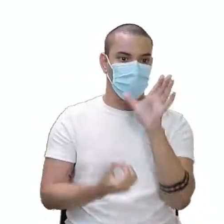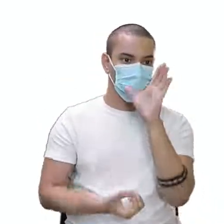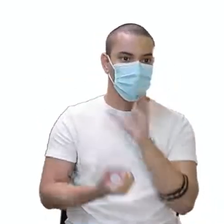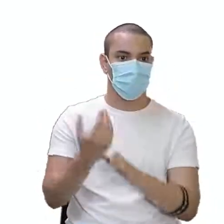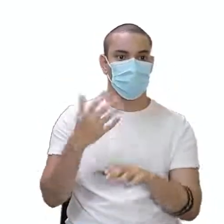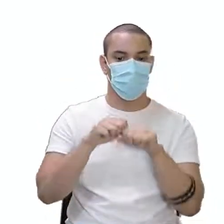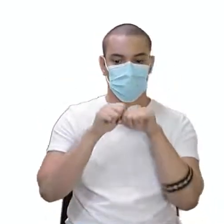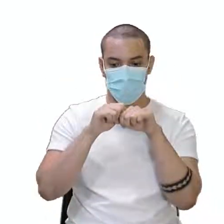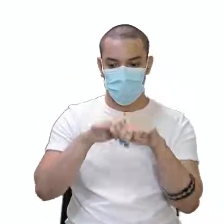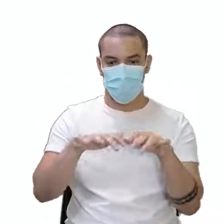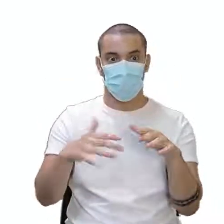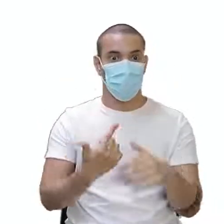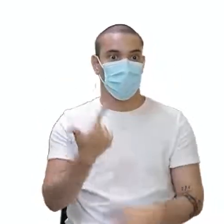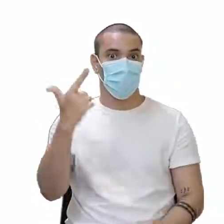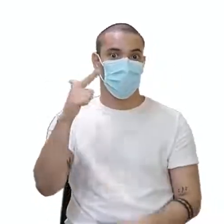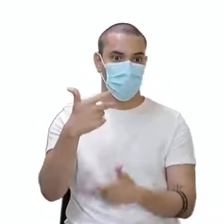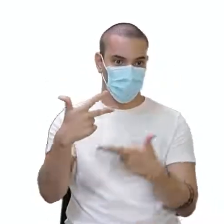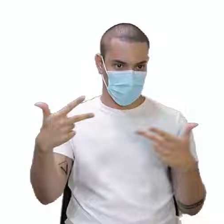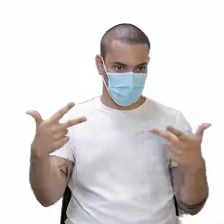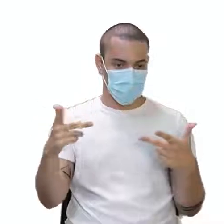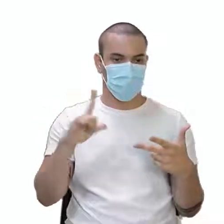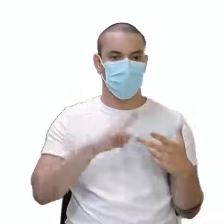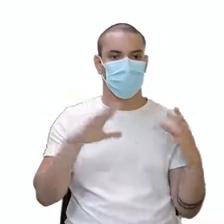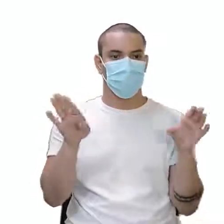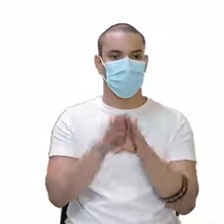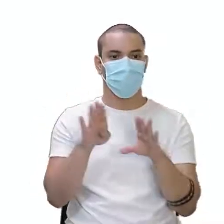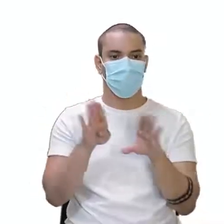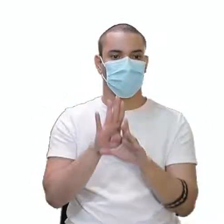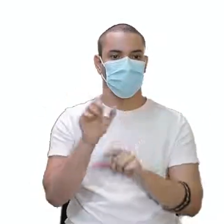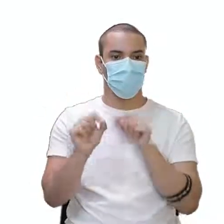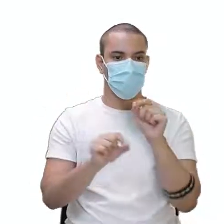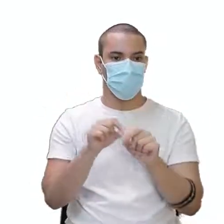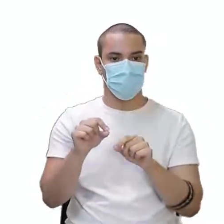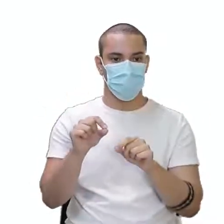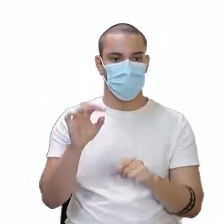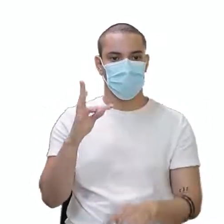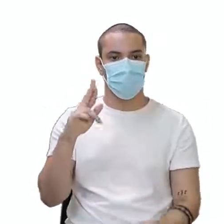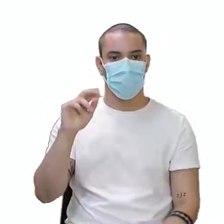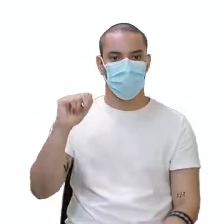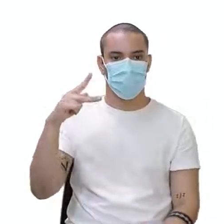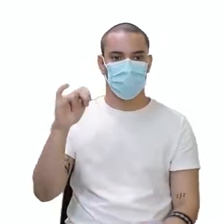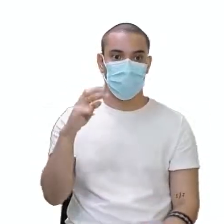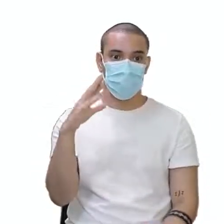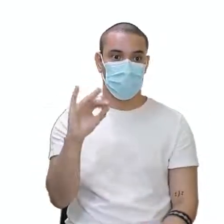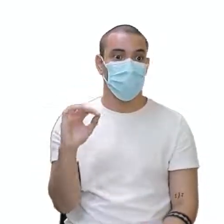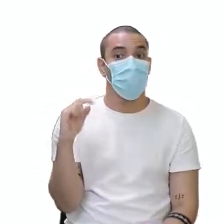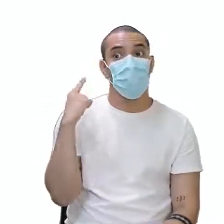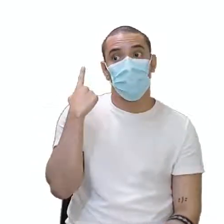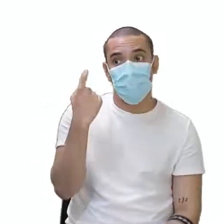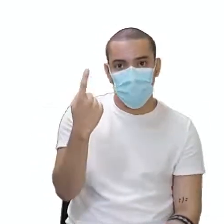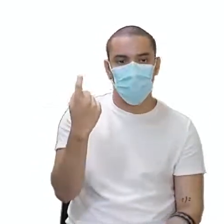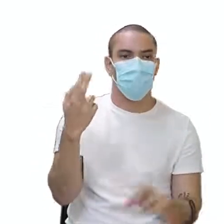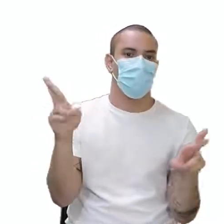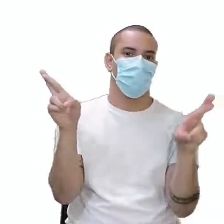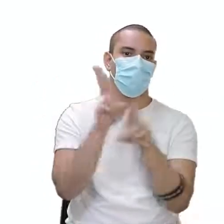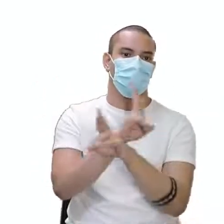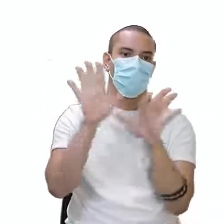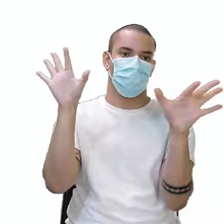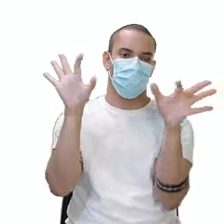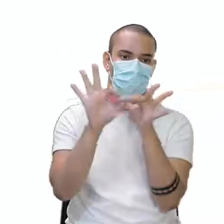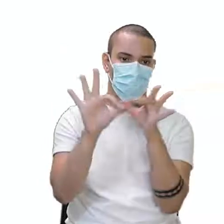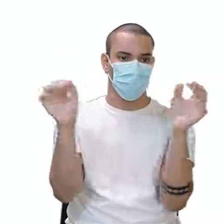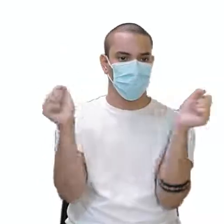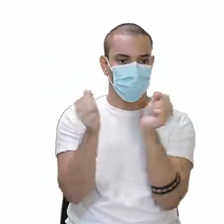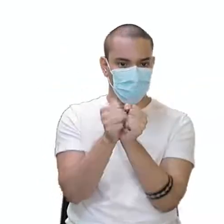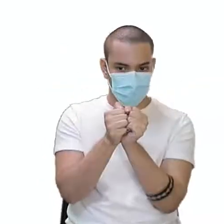formação dos lençóis freáticos, né? Tem também o processo de transpiração. Gente, o único que está relacionado com